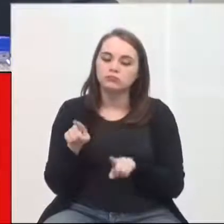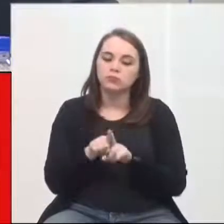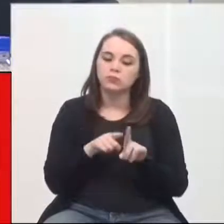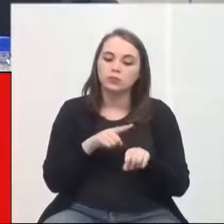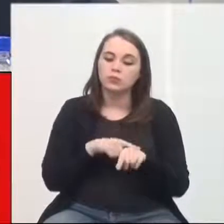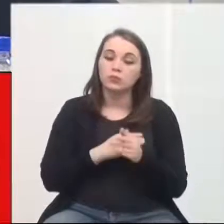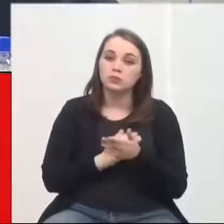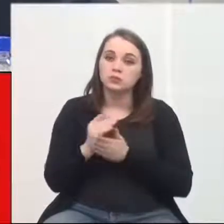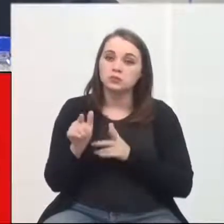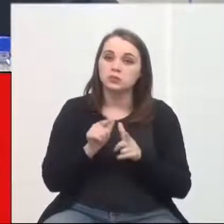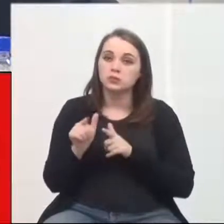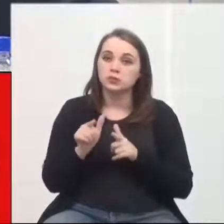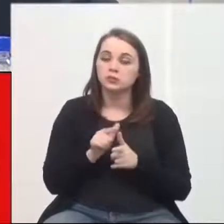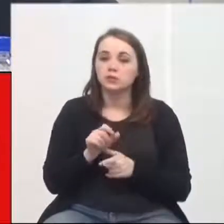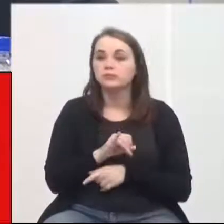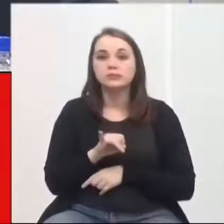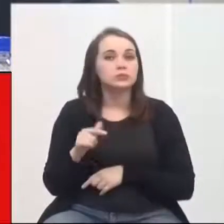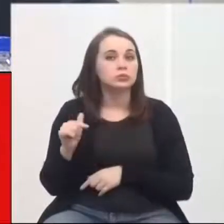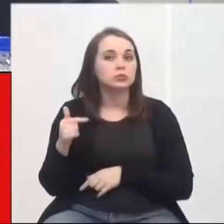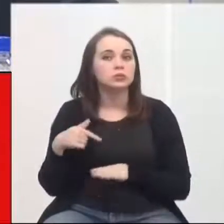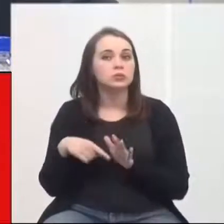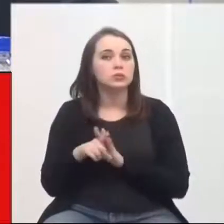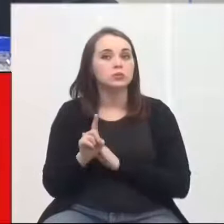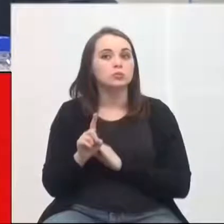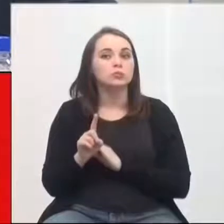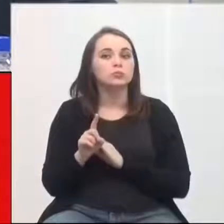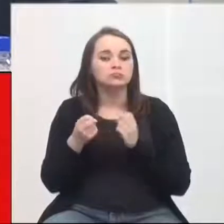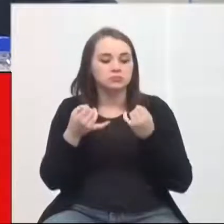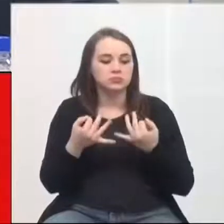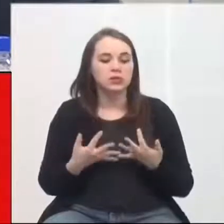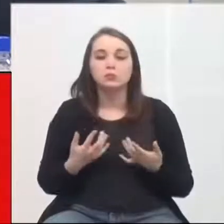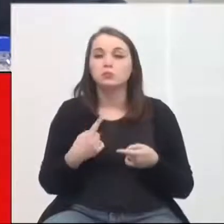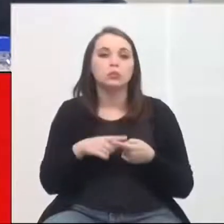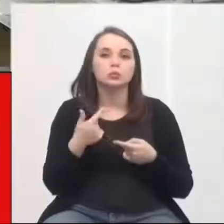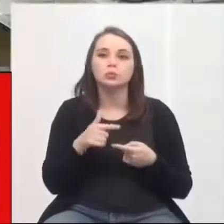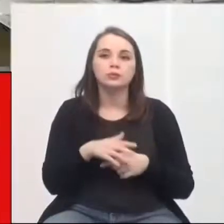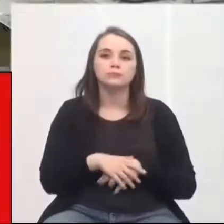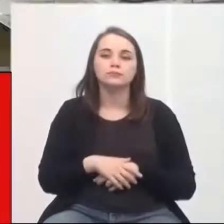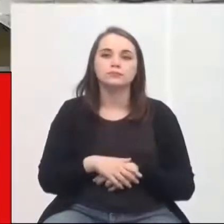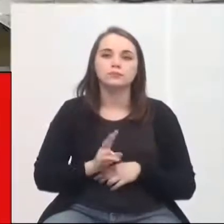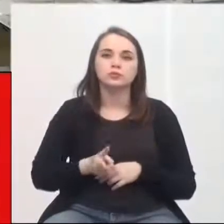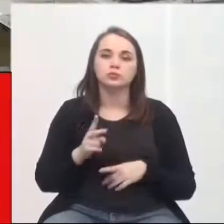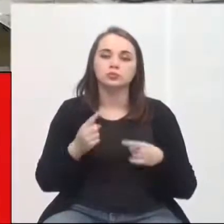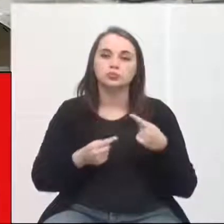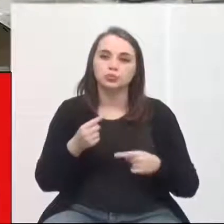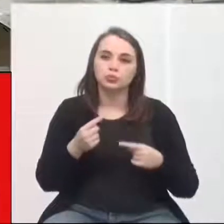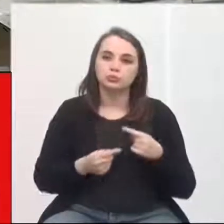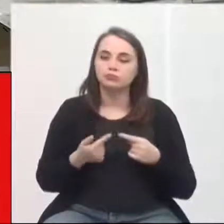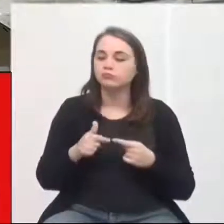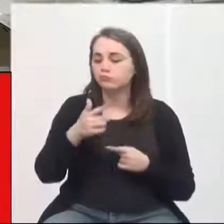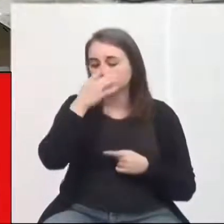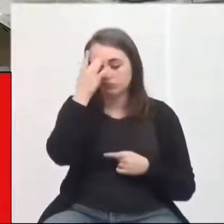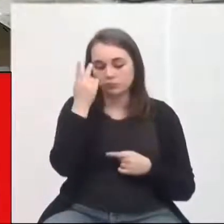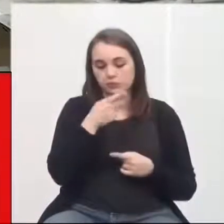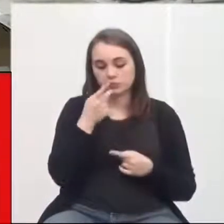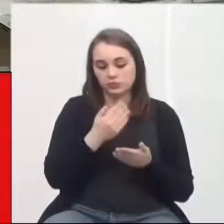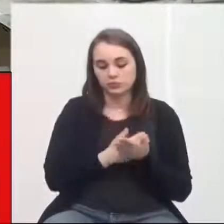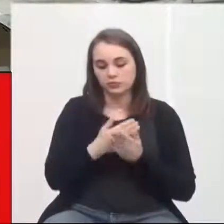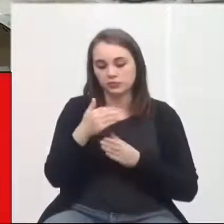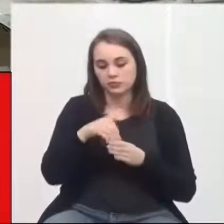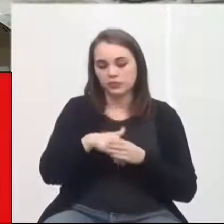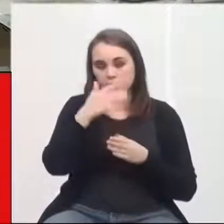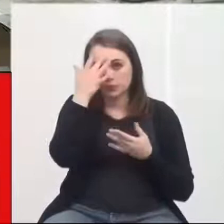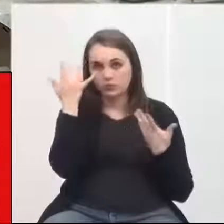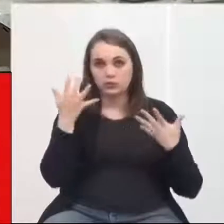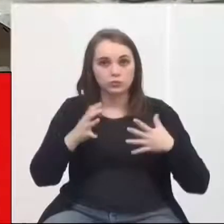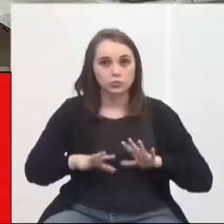início dos trabalhos? Em caso de resposta negativa, qual a justificativa? O requerimento está em discussão. Não havendo quem queira discutir, está em